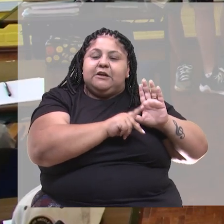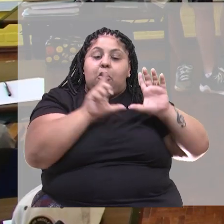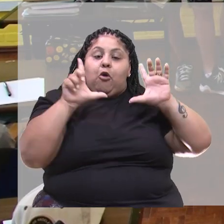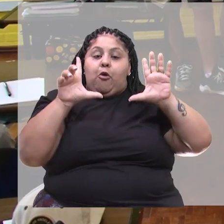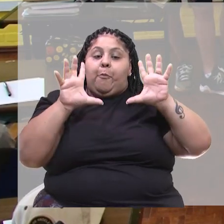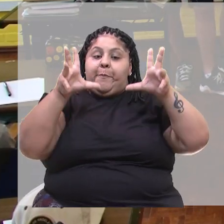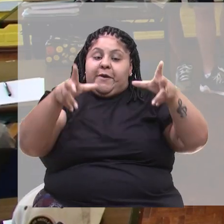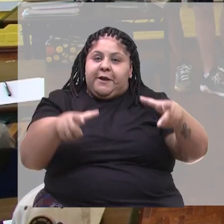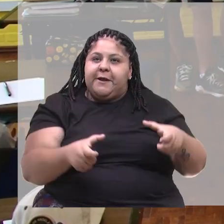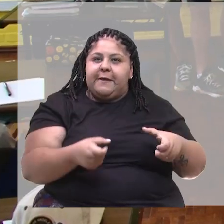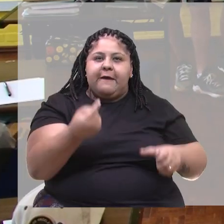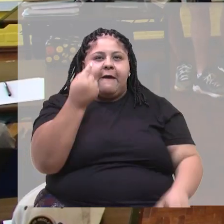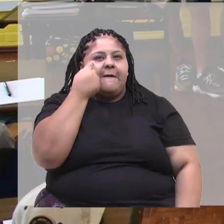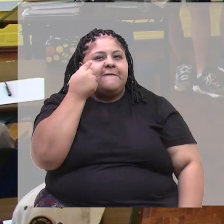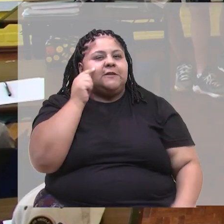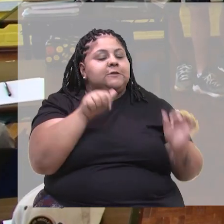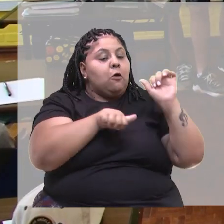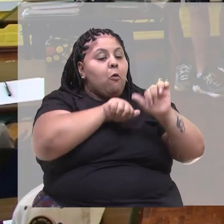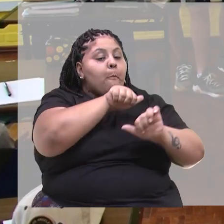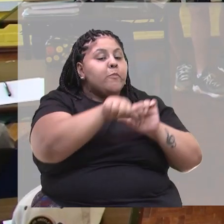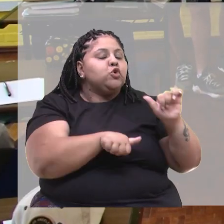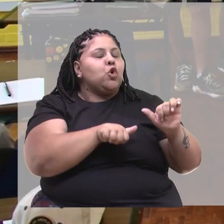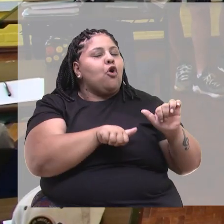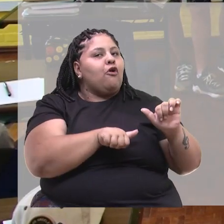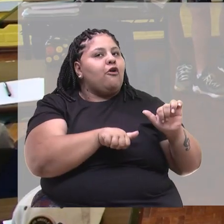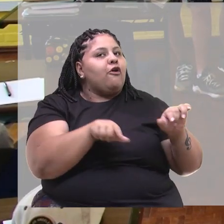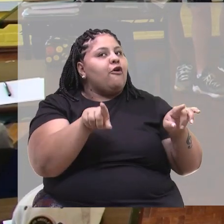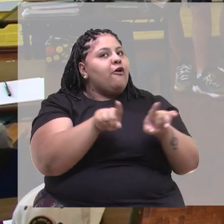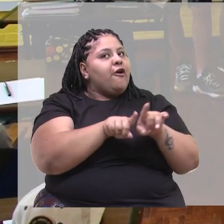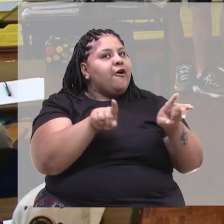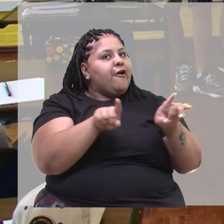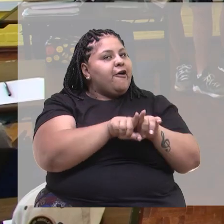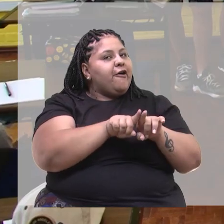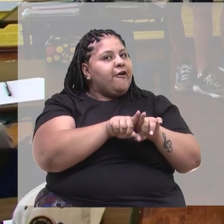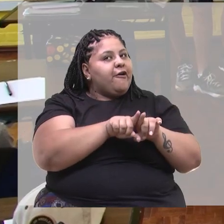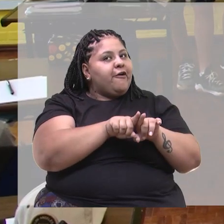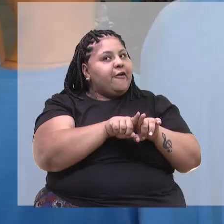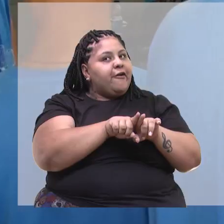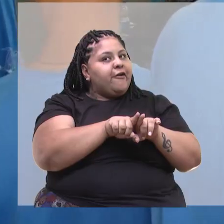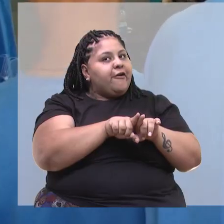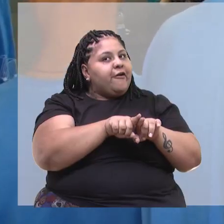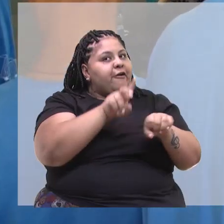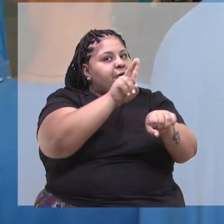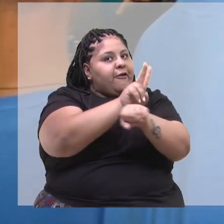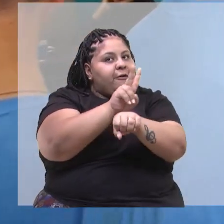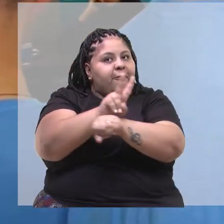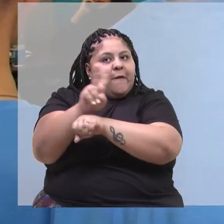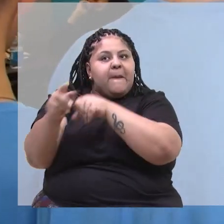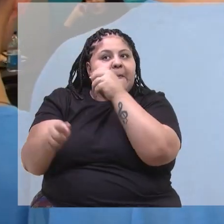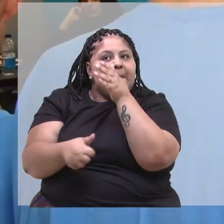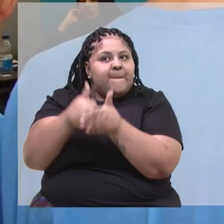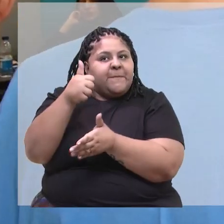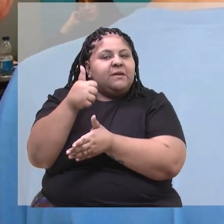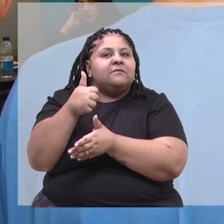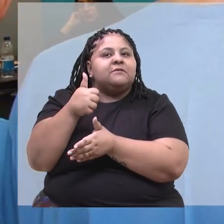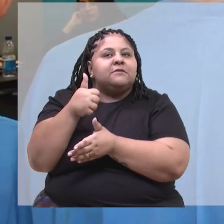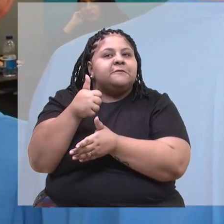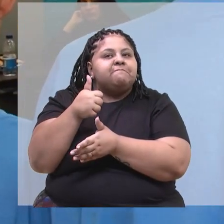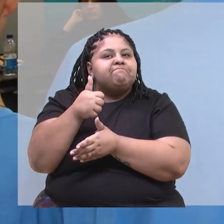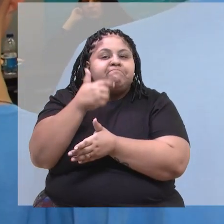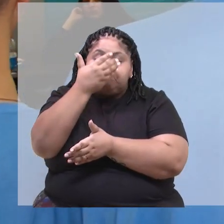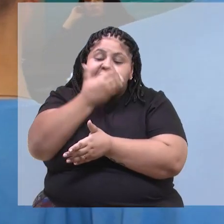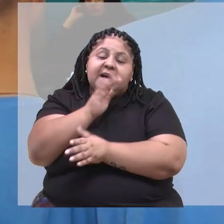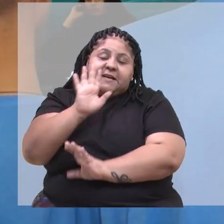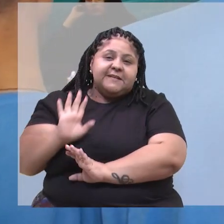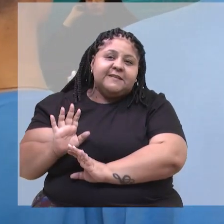também, a visão deles também mudou sobre isso. Eles também mudaram com os colegas, eles estão tratando eles melhor.